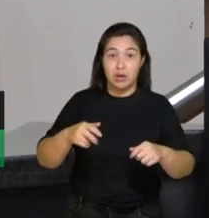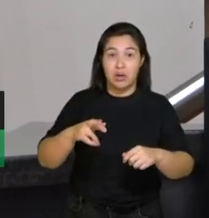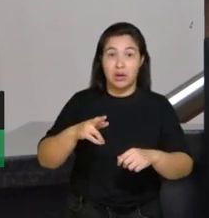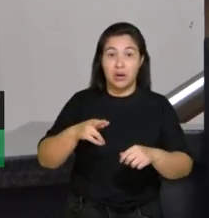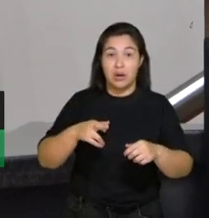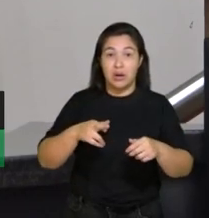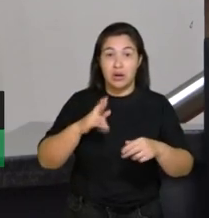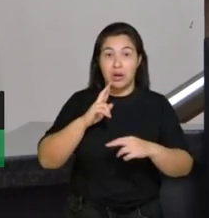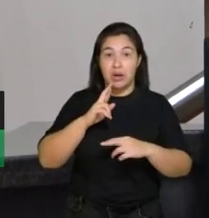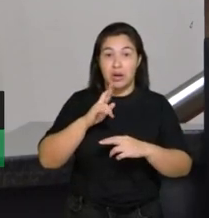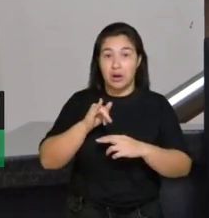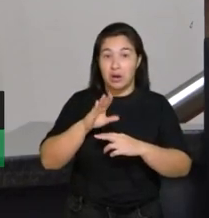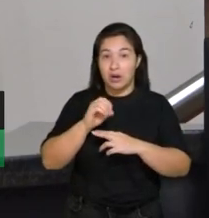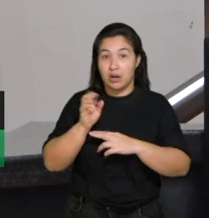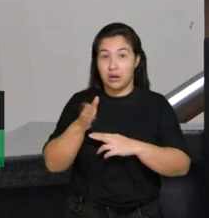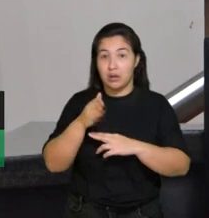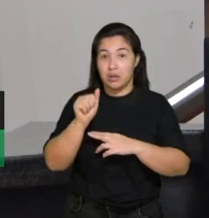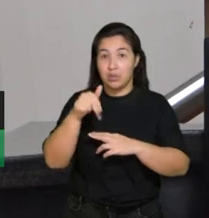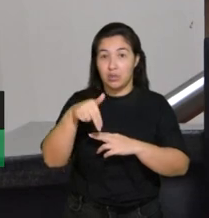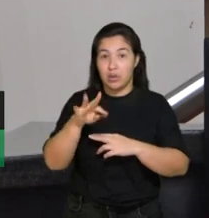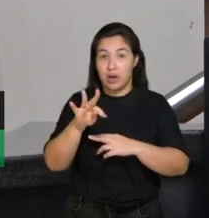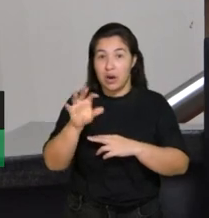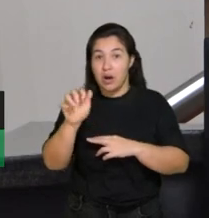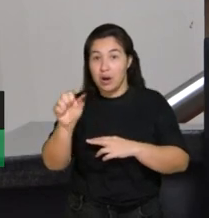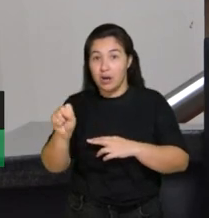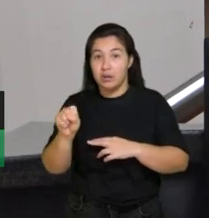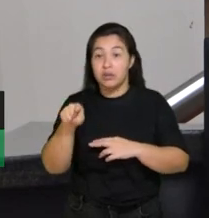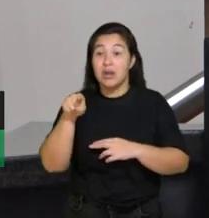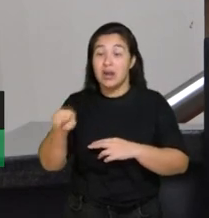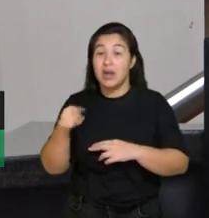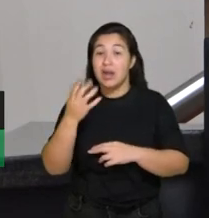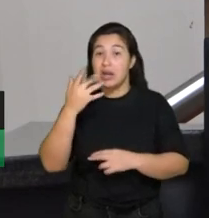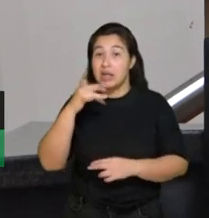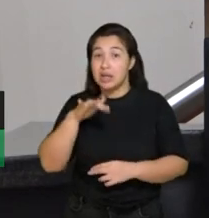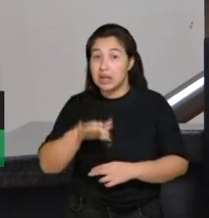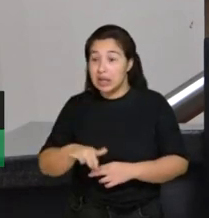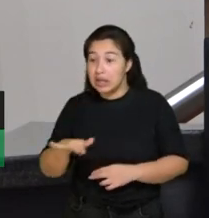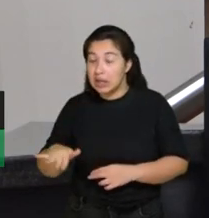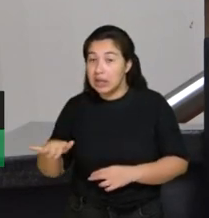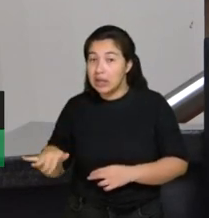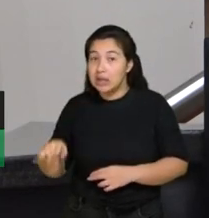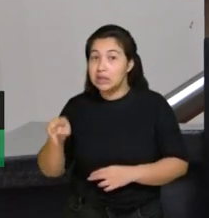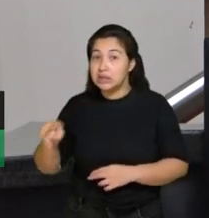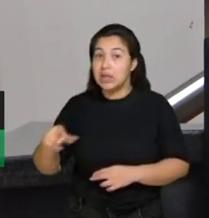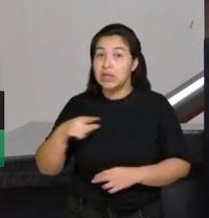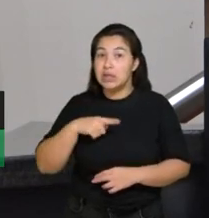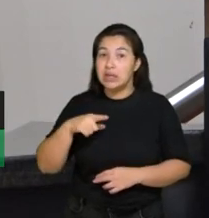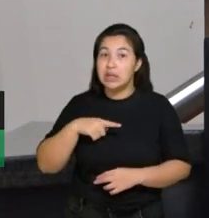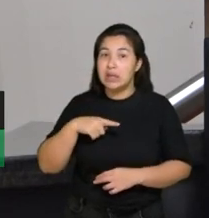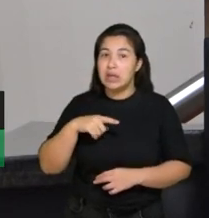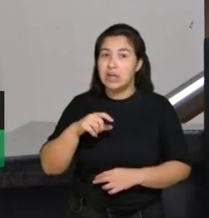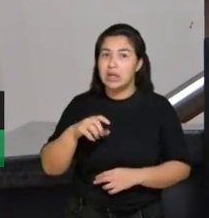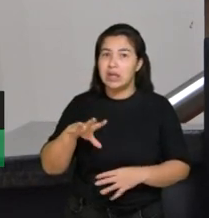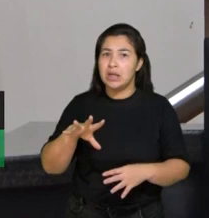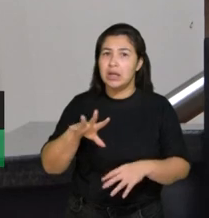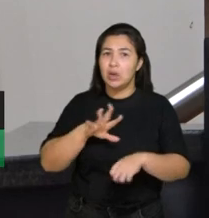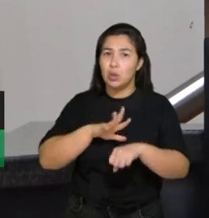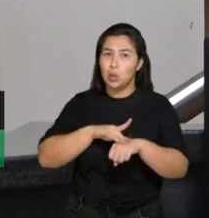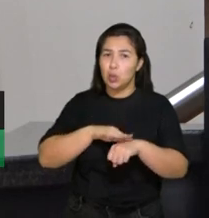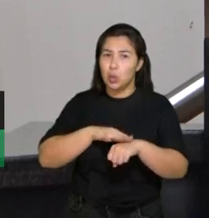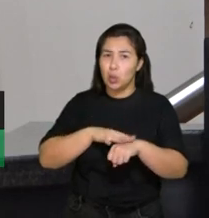Denis que tem uma síndrome síndrome de lipina e o menino Denis hoje está com